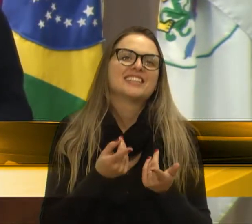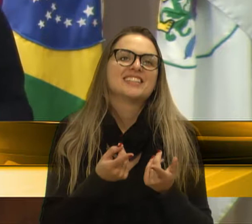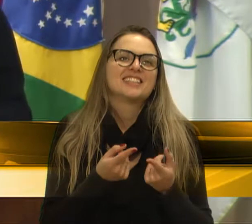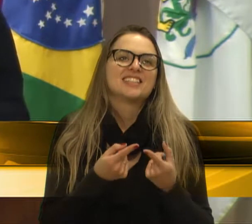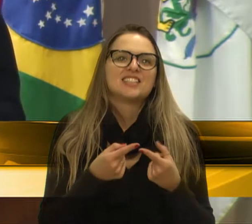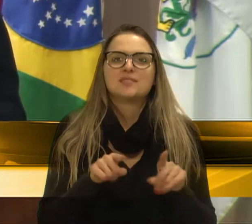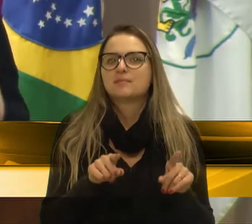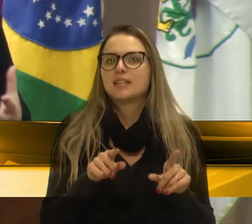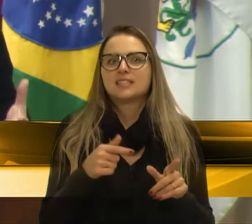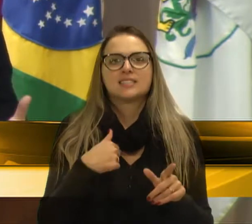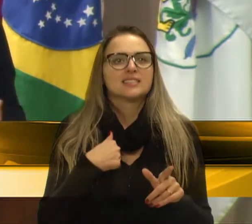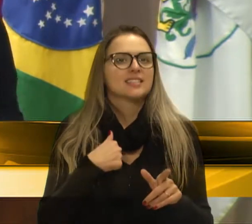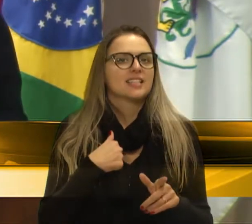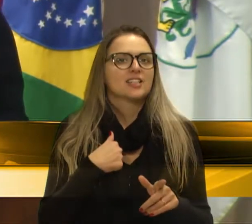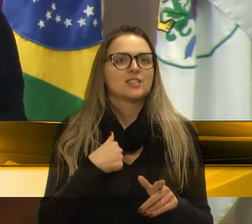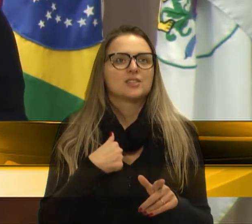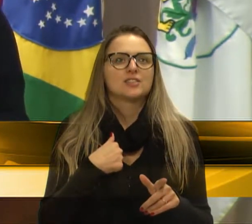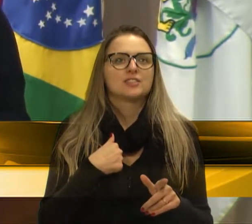eu não tinha